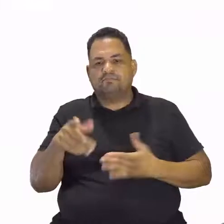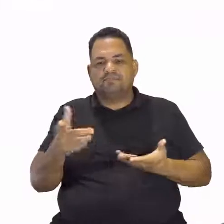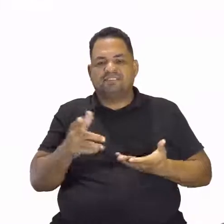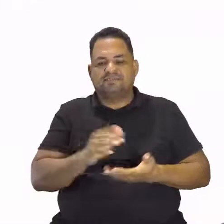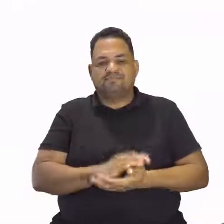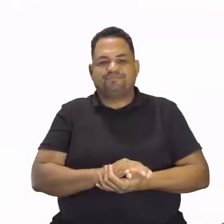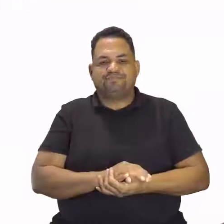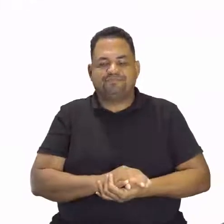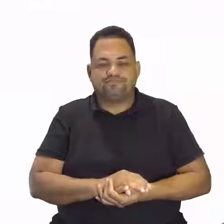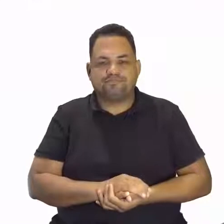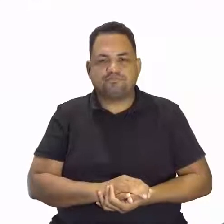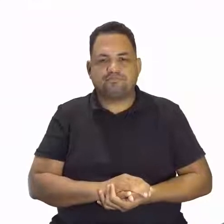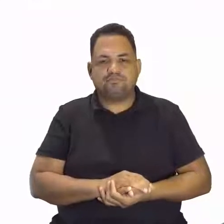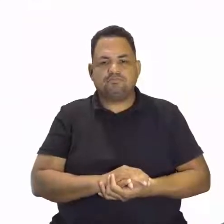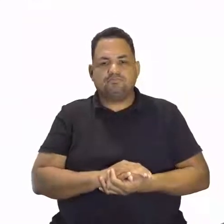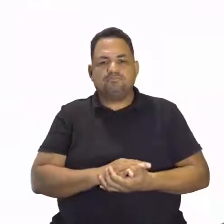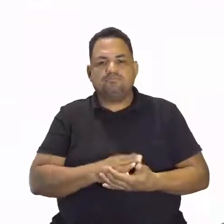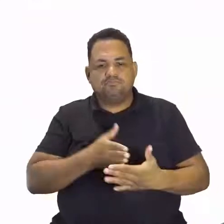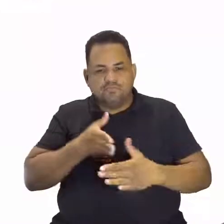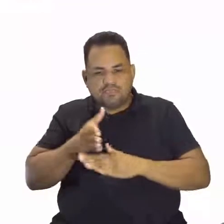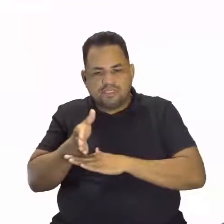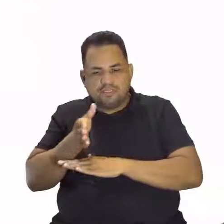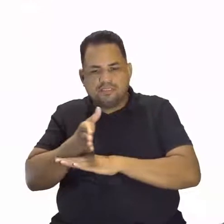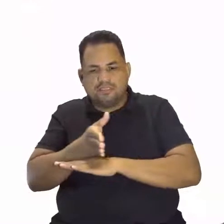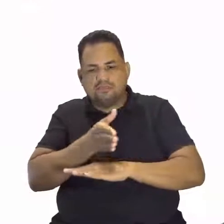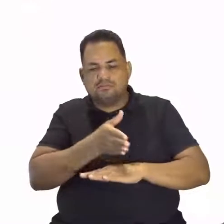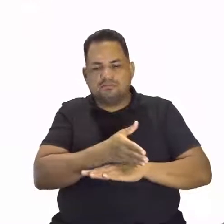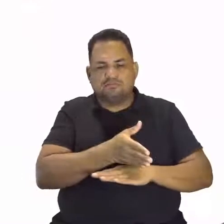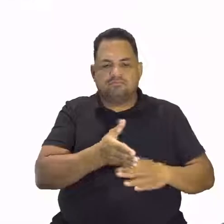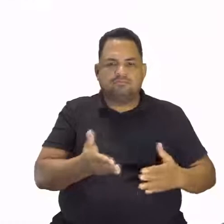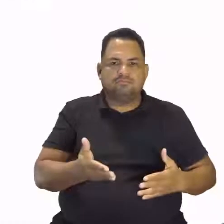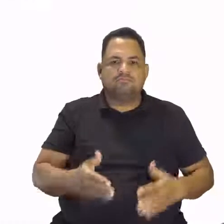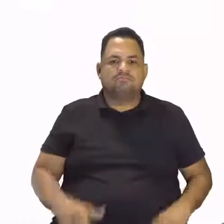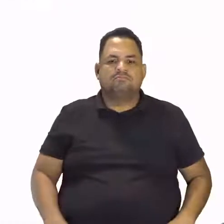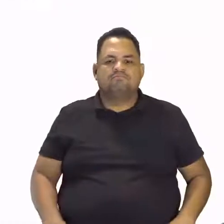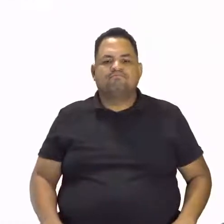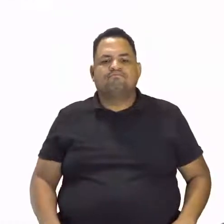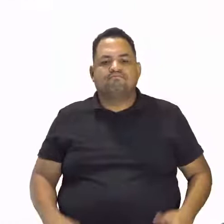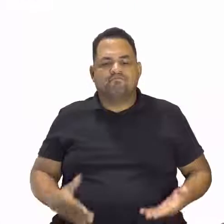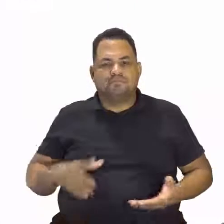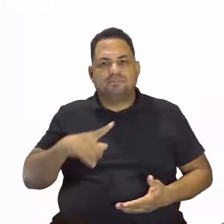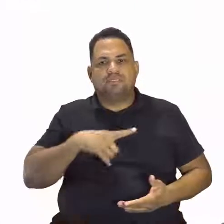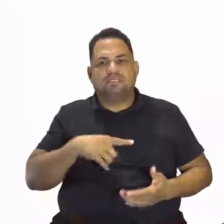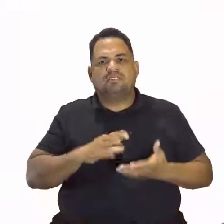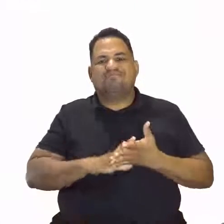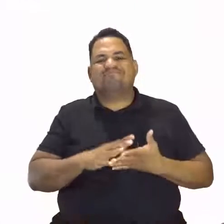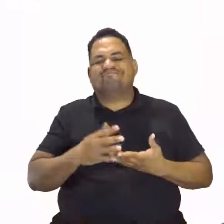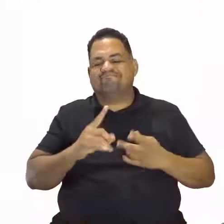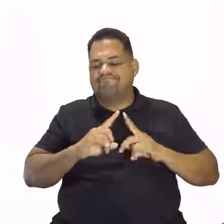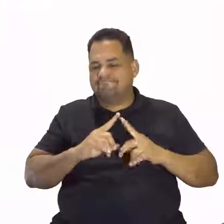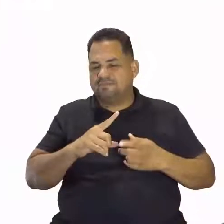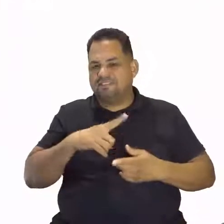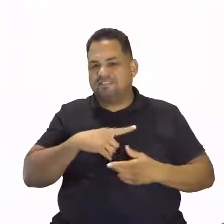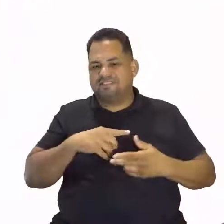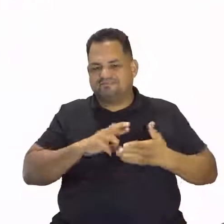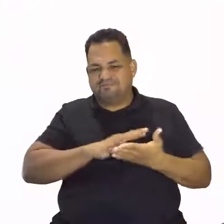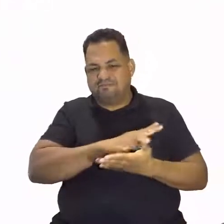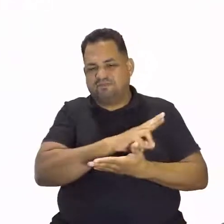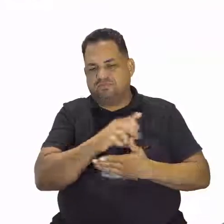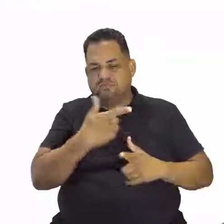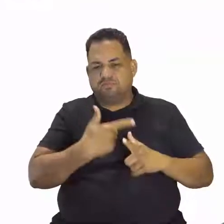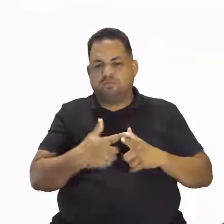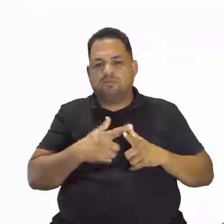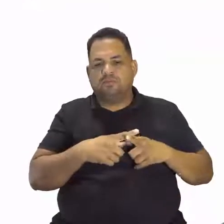aí intervir, né? A gente vai passar por muitos conflitos agrários. E Rondônia,